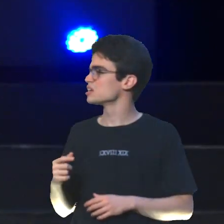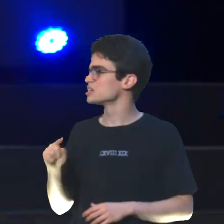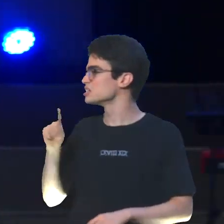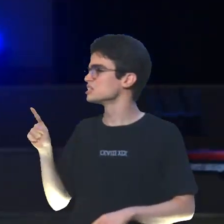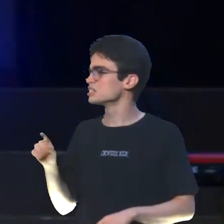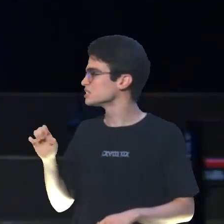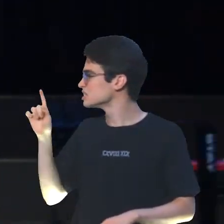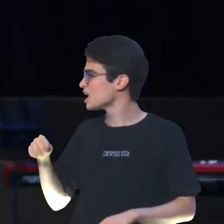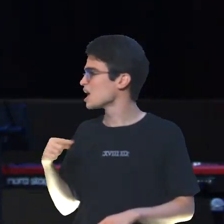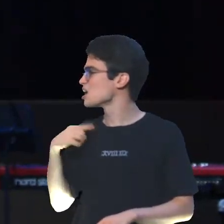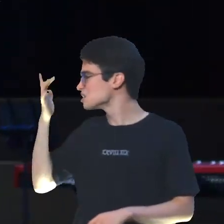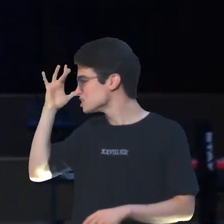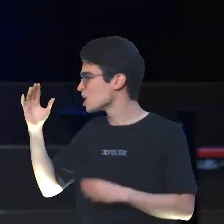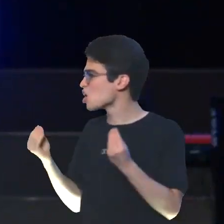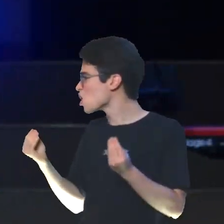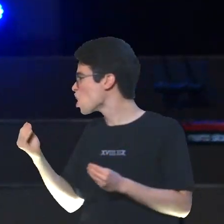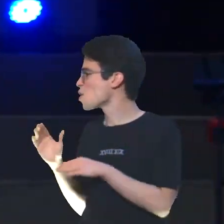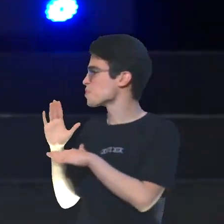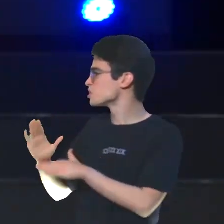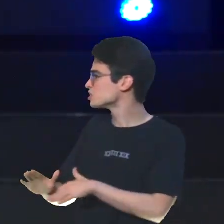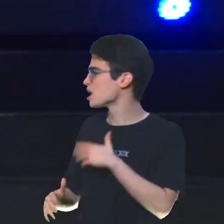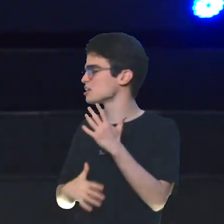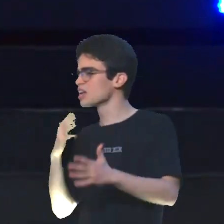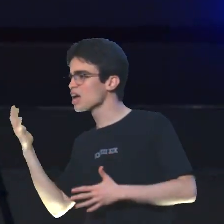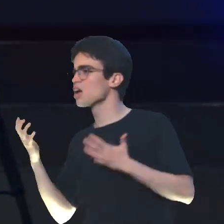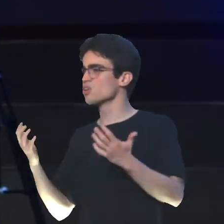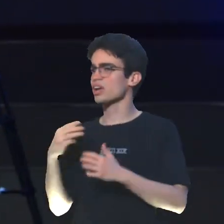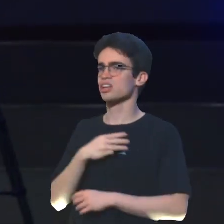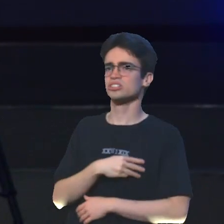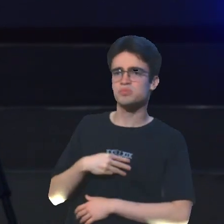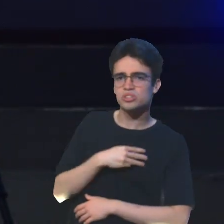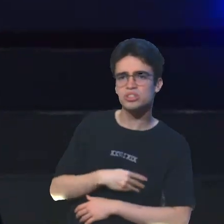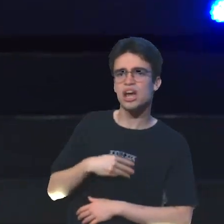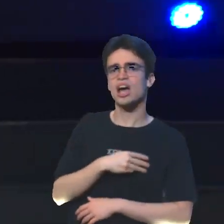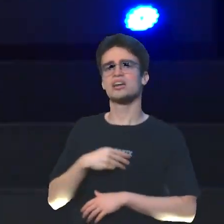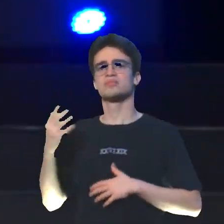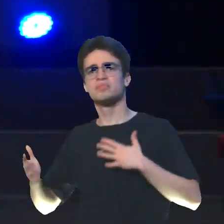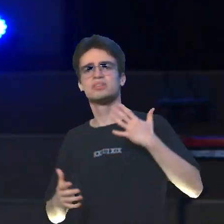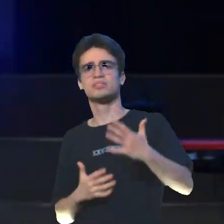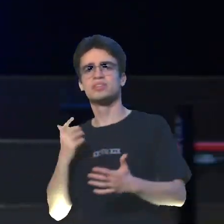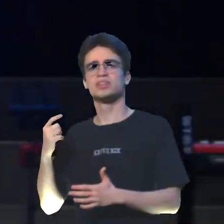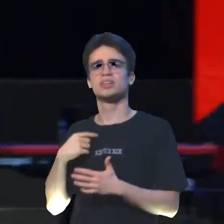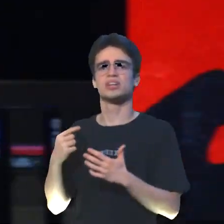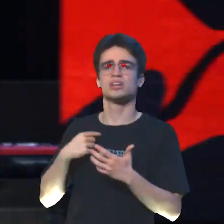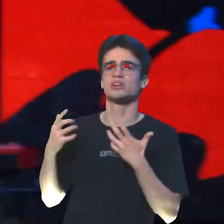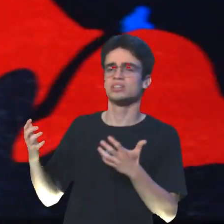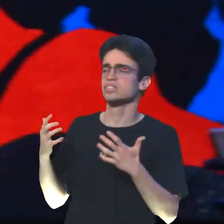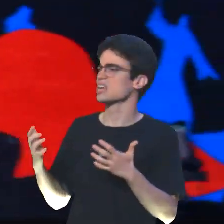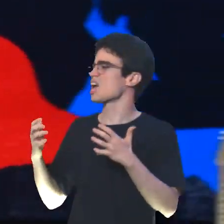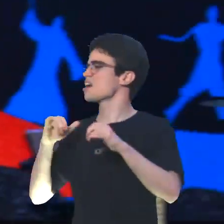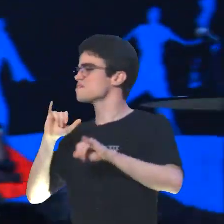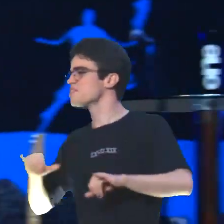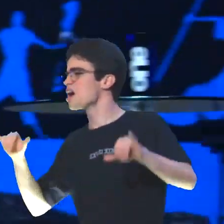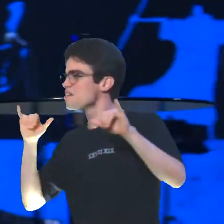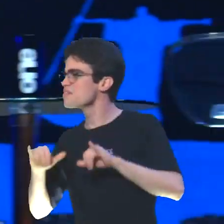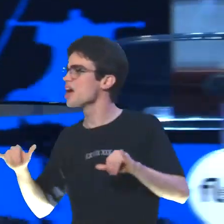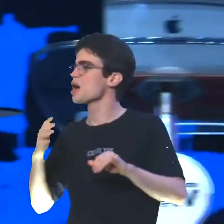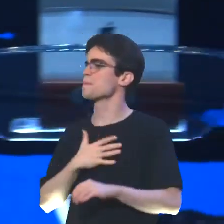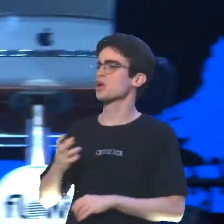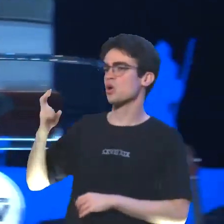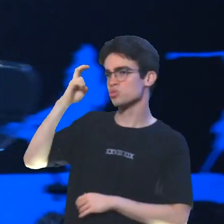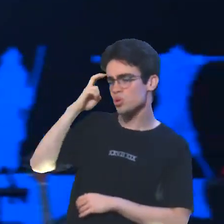Zé, eu não sei como eu posso ajudar. E eu, cara, eu acho que eu quero ser missionário. E cara, eu quero falar para minha